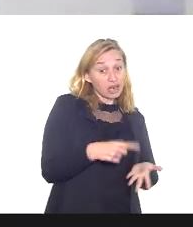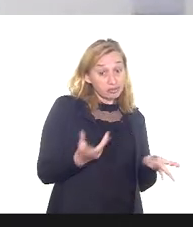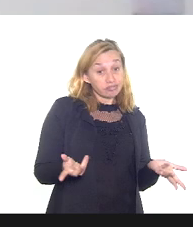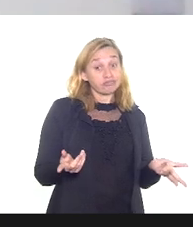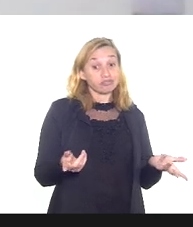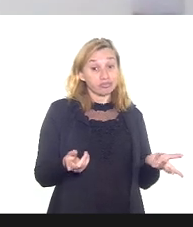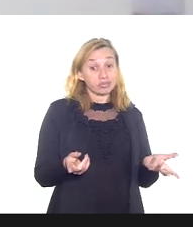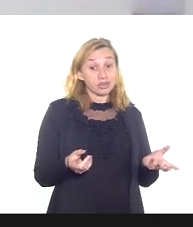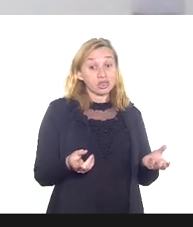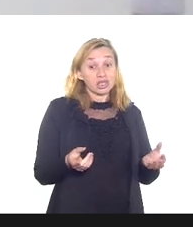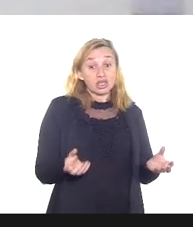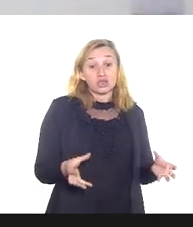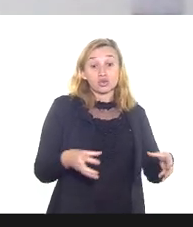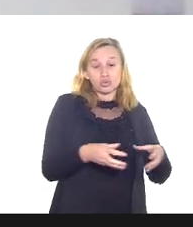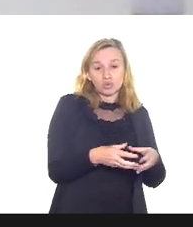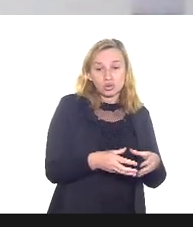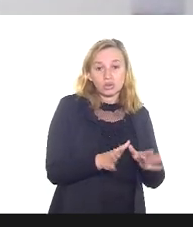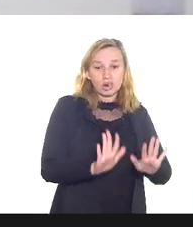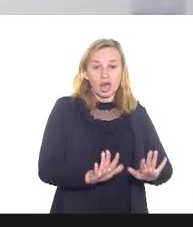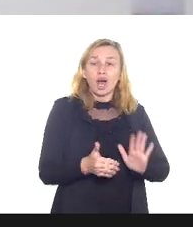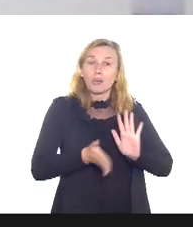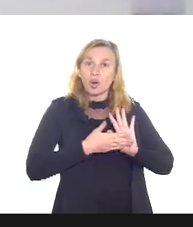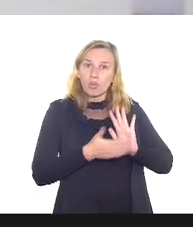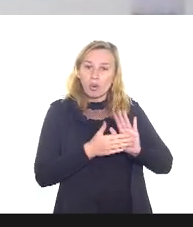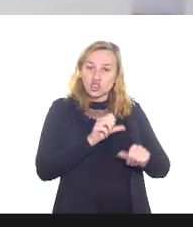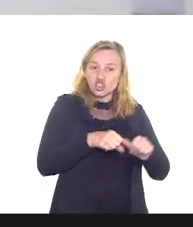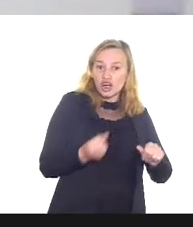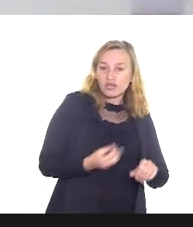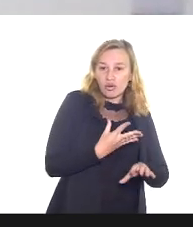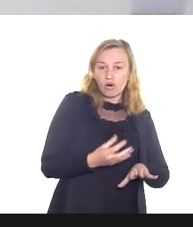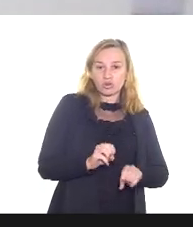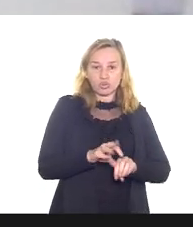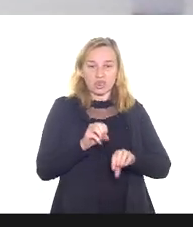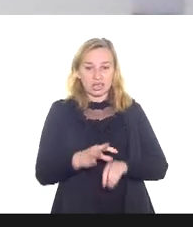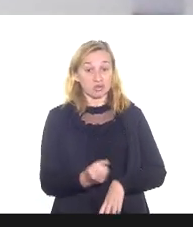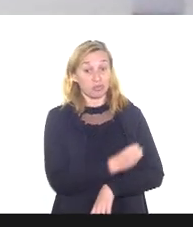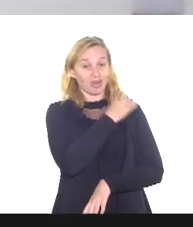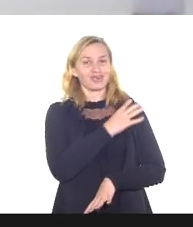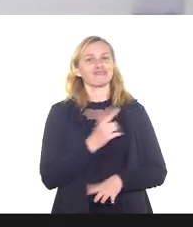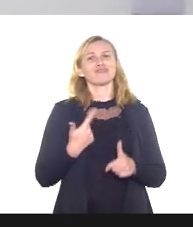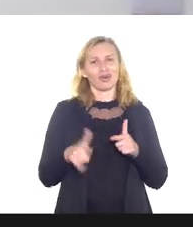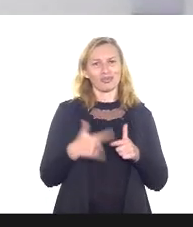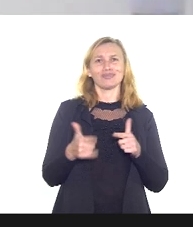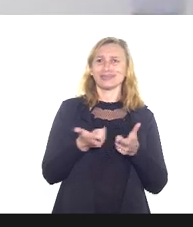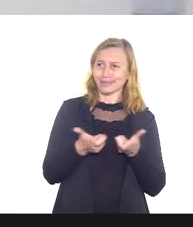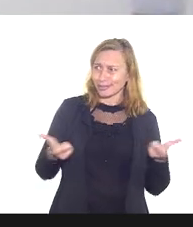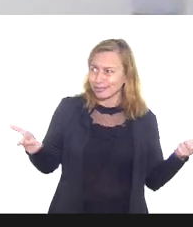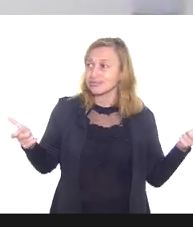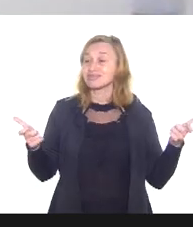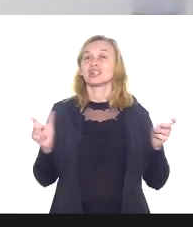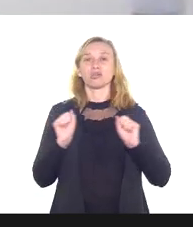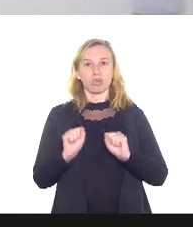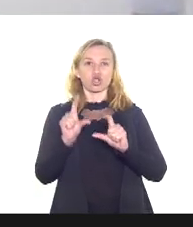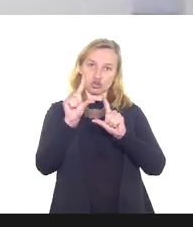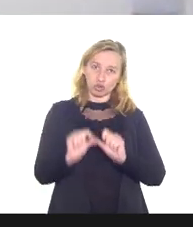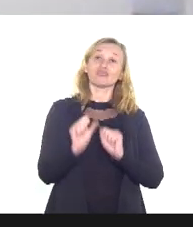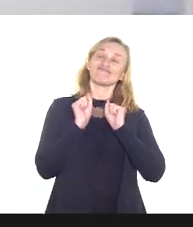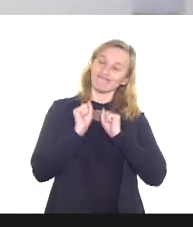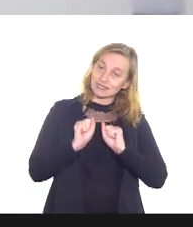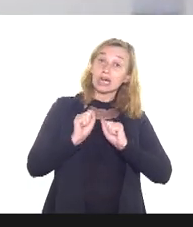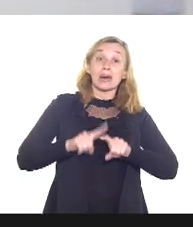compatibilizar isso com essa agenda de uma proposta de reforma do ensino médio que tem muitos problemas, que podem ser minimizados?